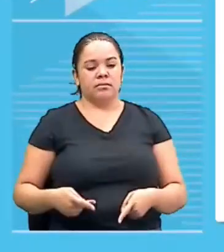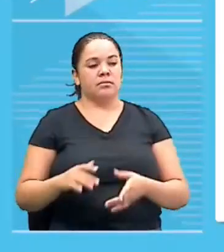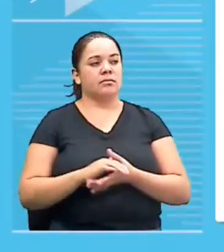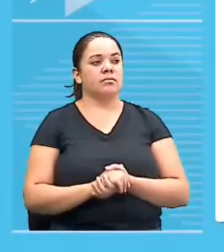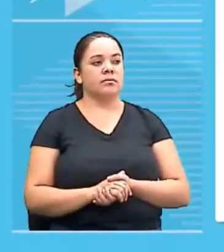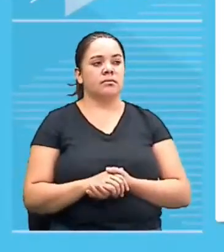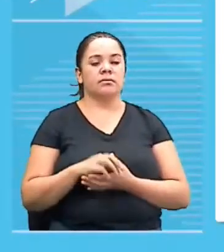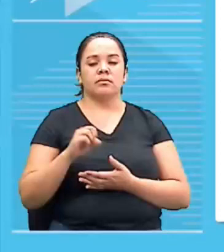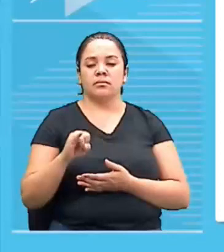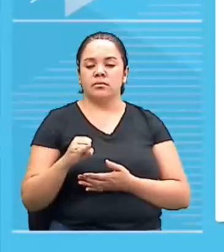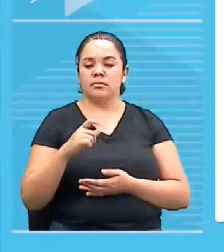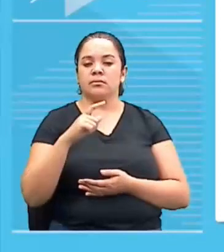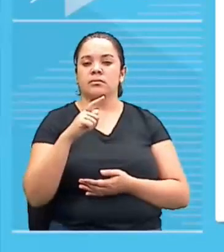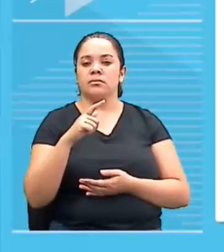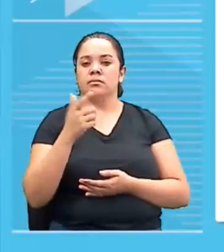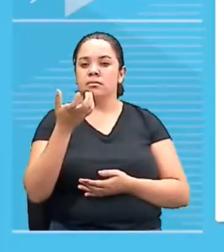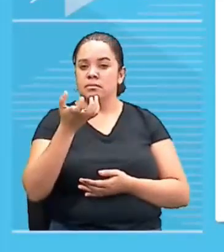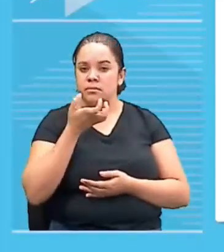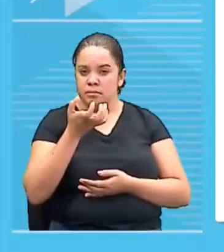quiser ter sucesso